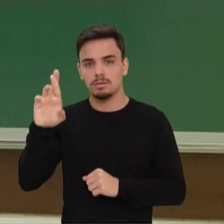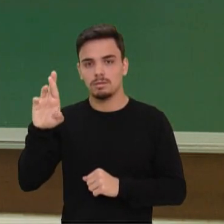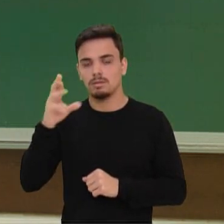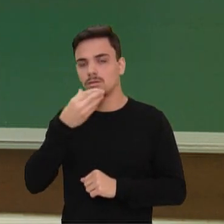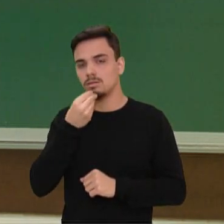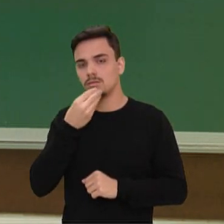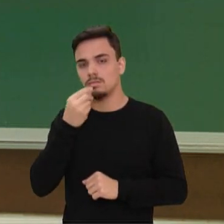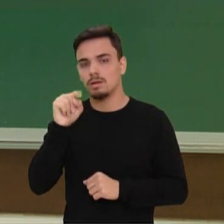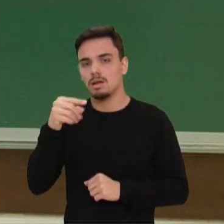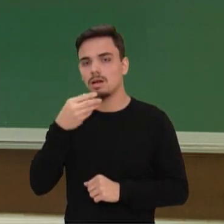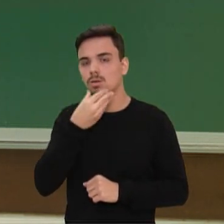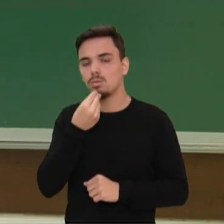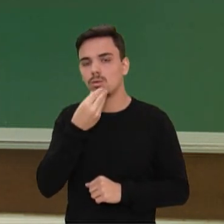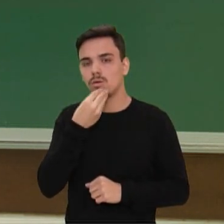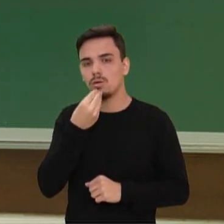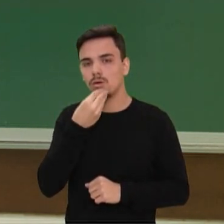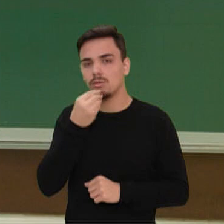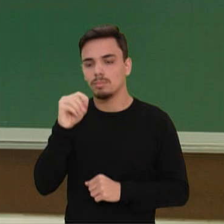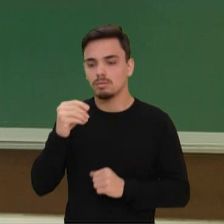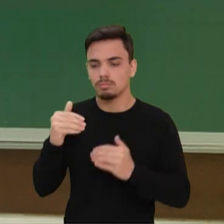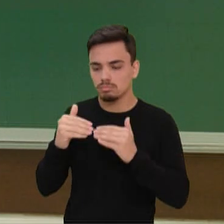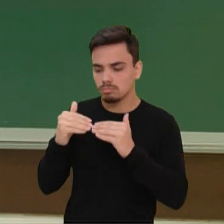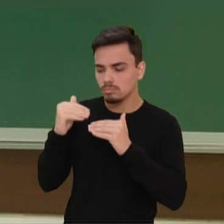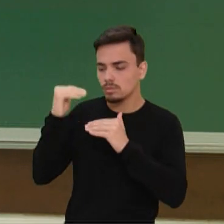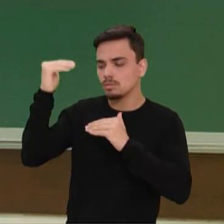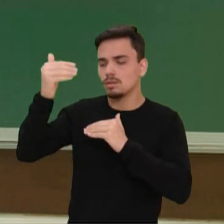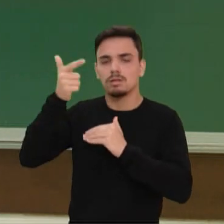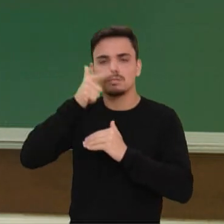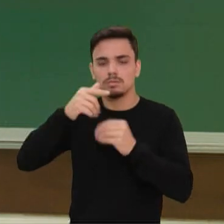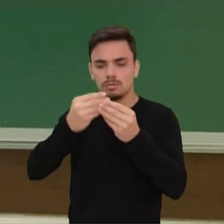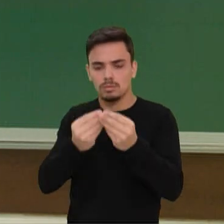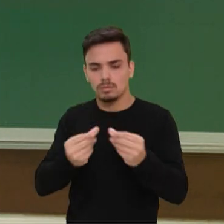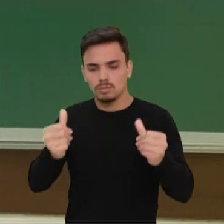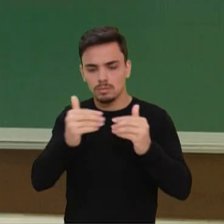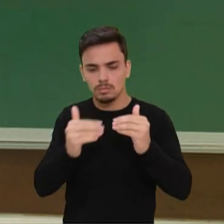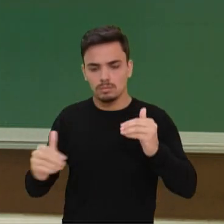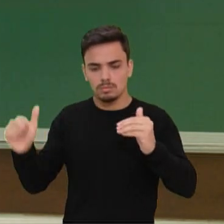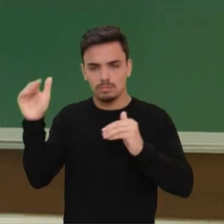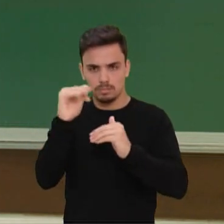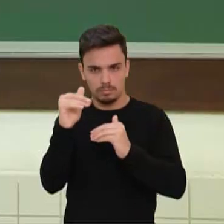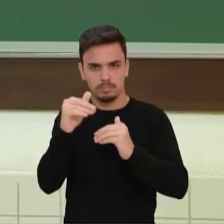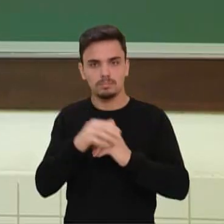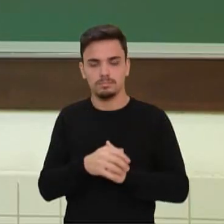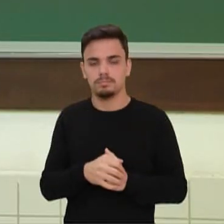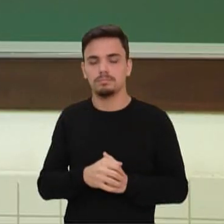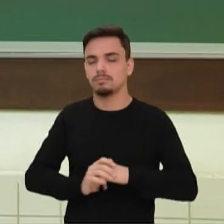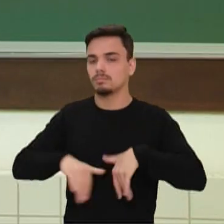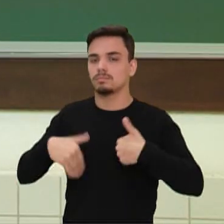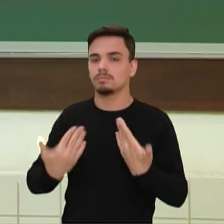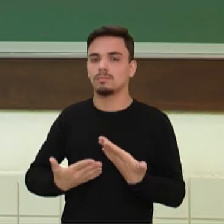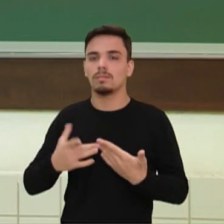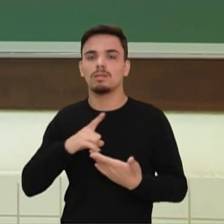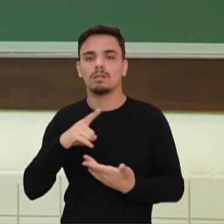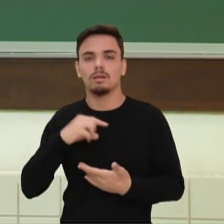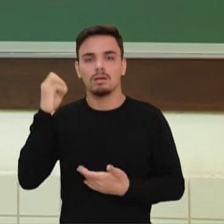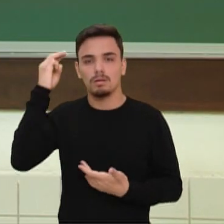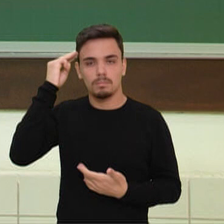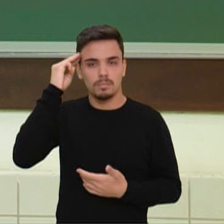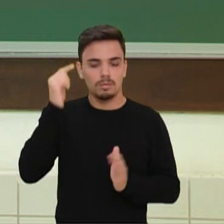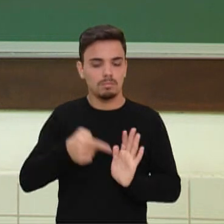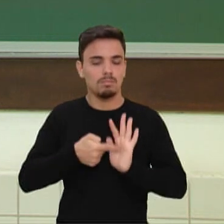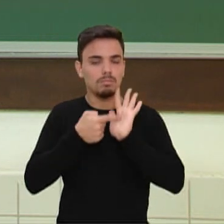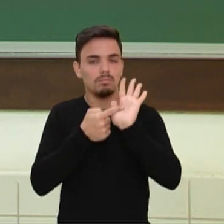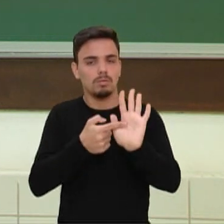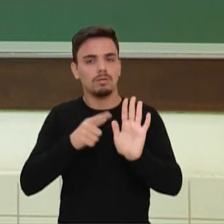que consegue superar esses limites que a cultura coloca, né? Então, quando a moral nos